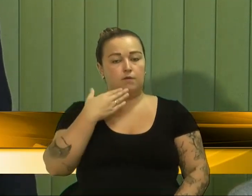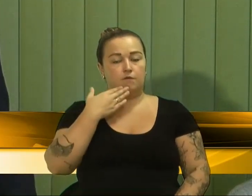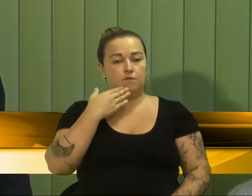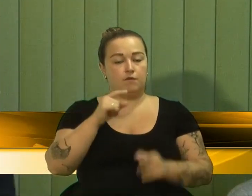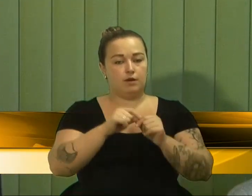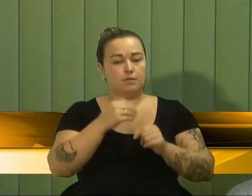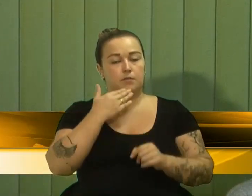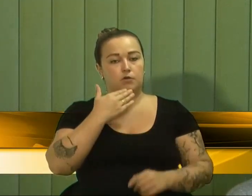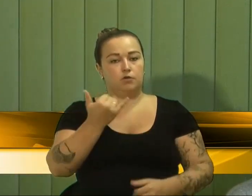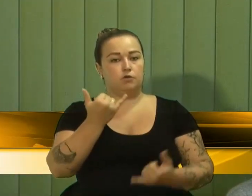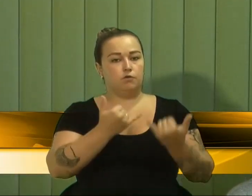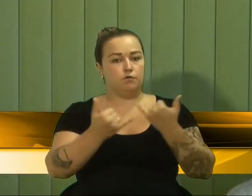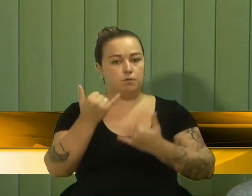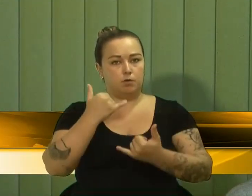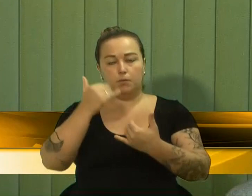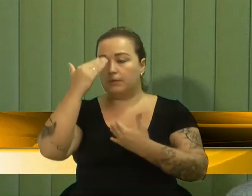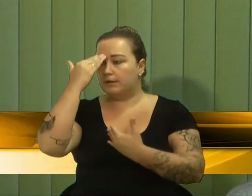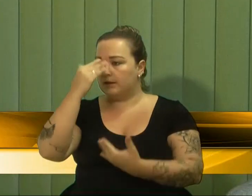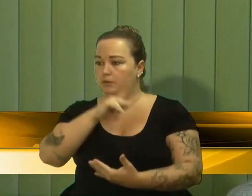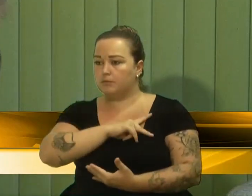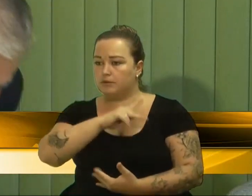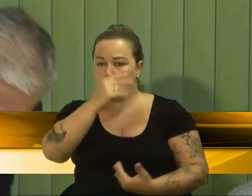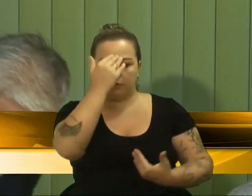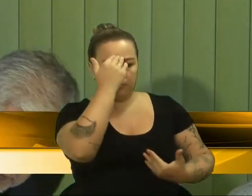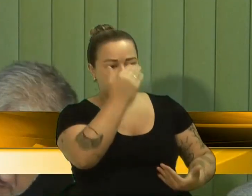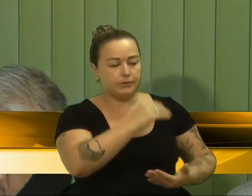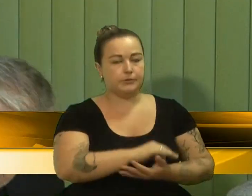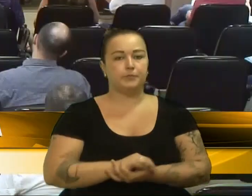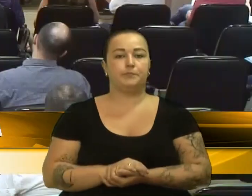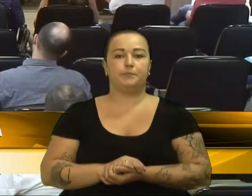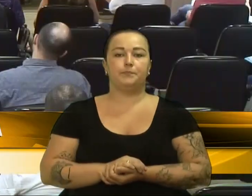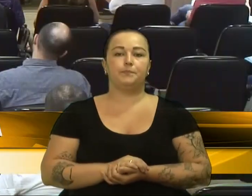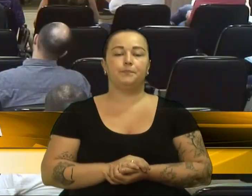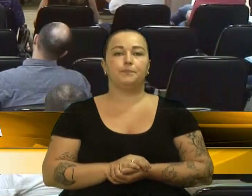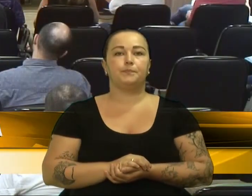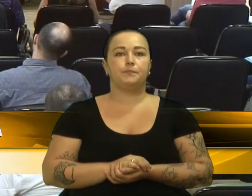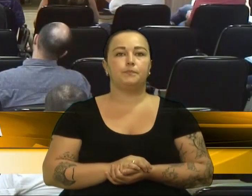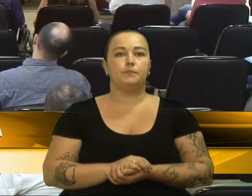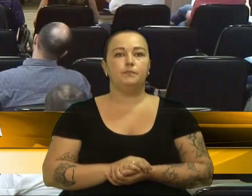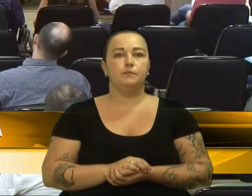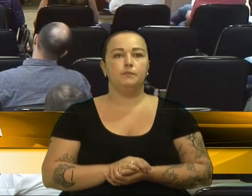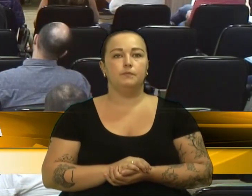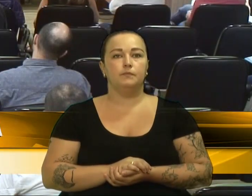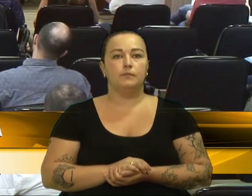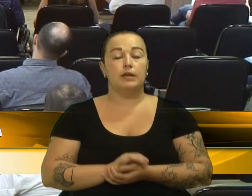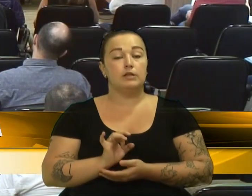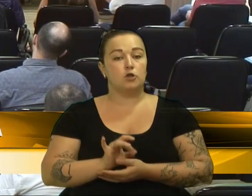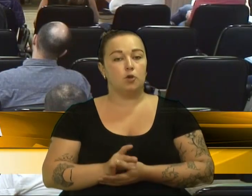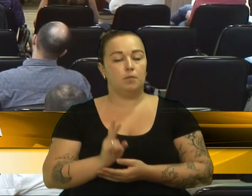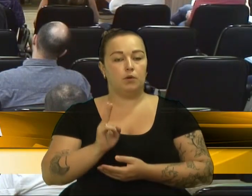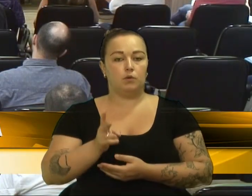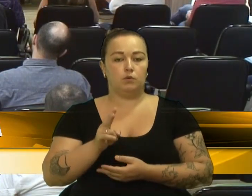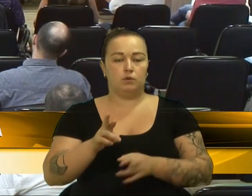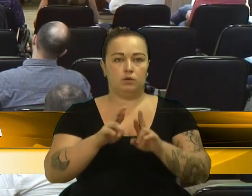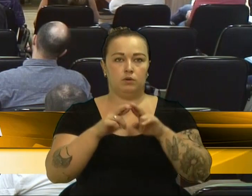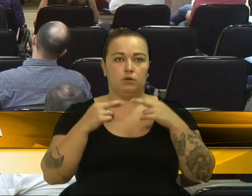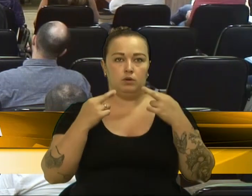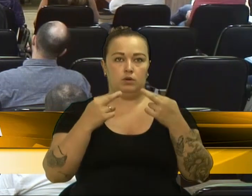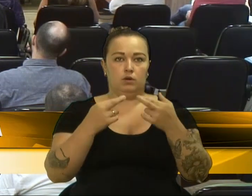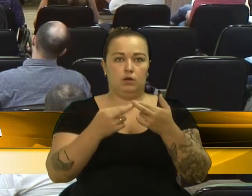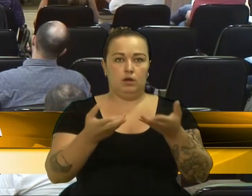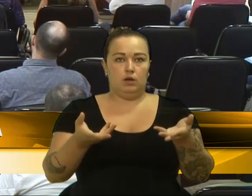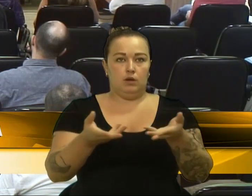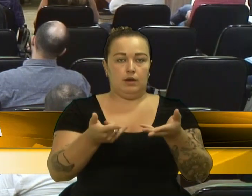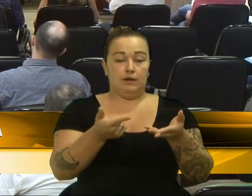informações. Então, era isso, senhor presidente. Muito obrigado. Só para um bom andamento da sessão, como nós estamos sem a campainha,